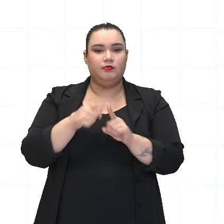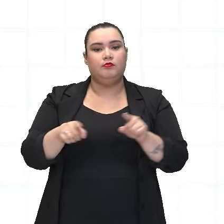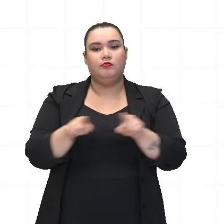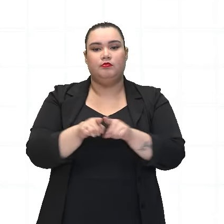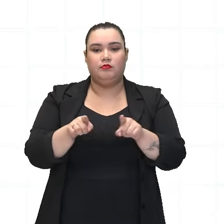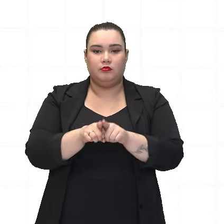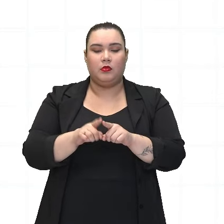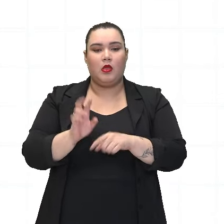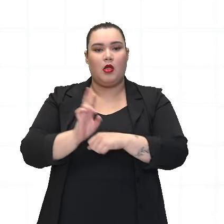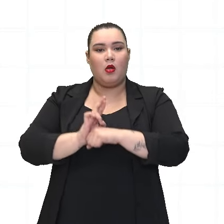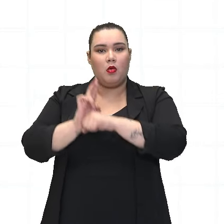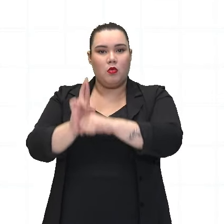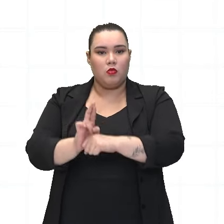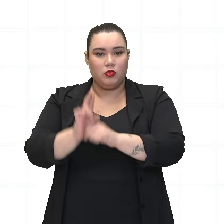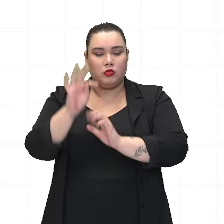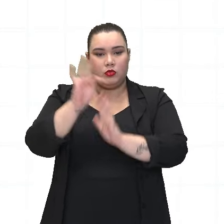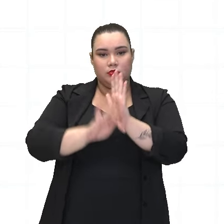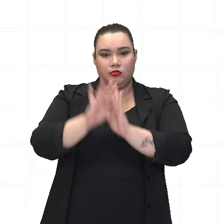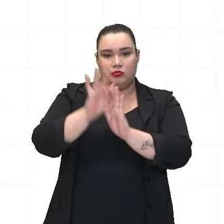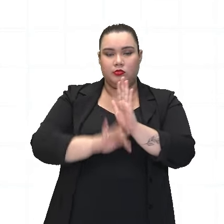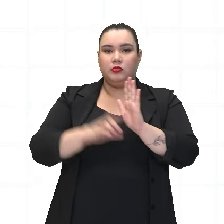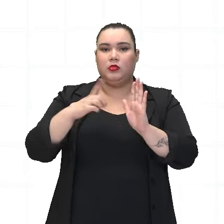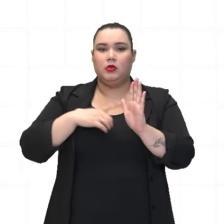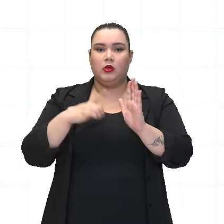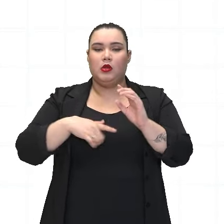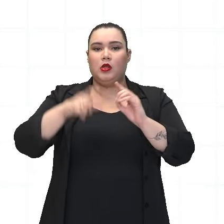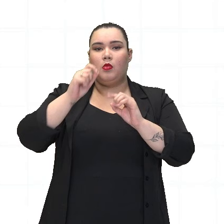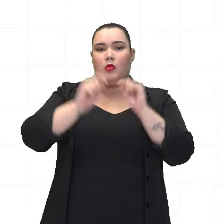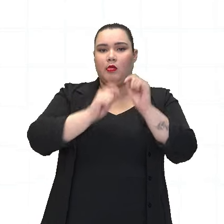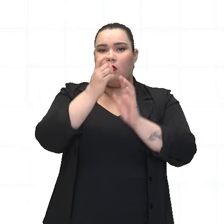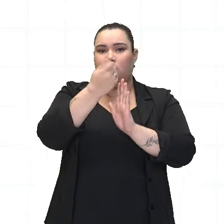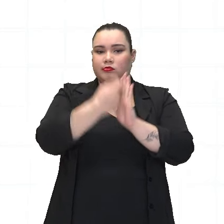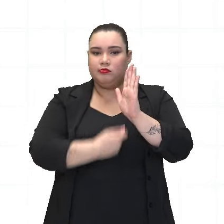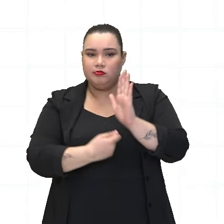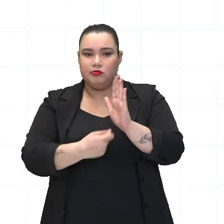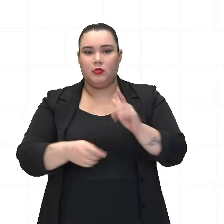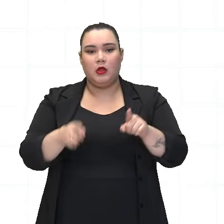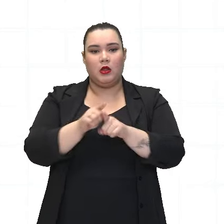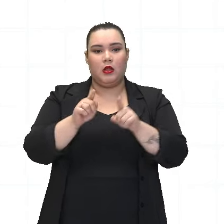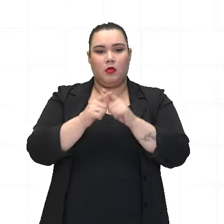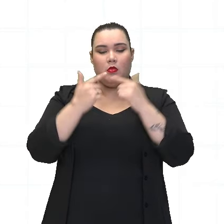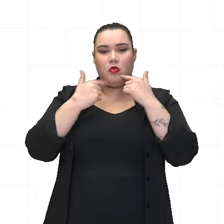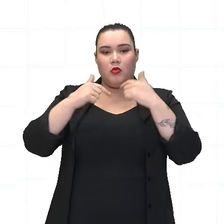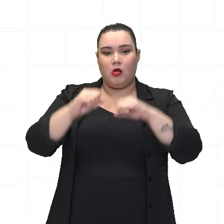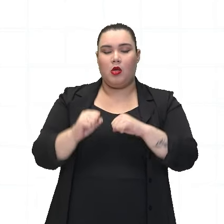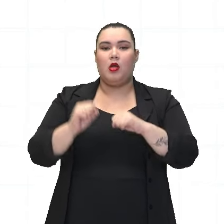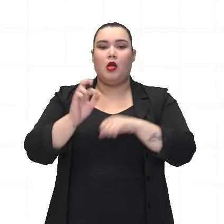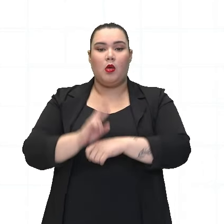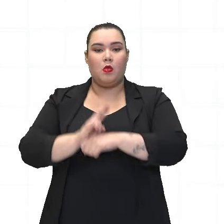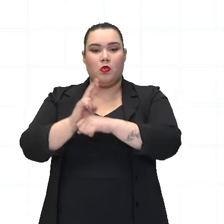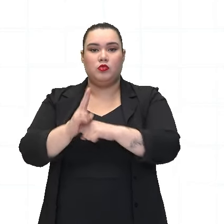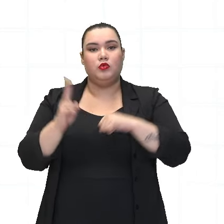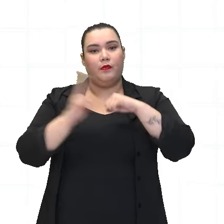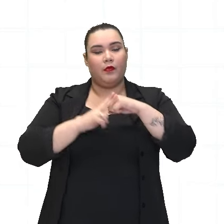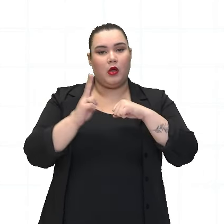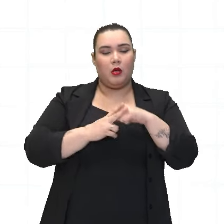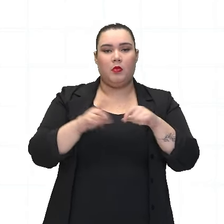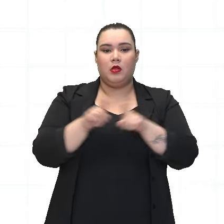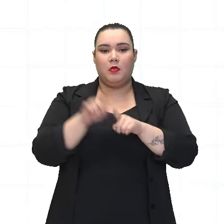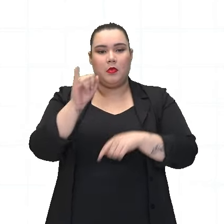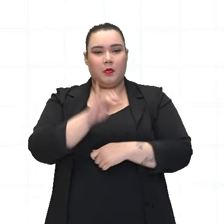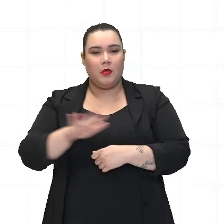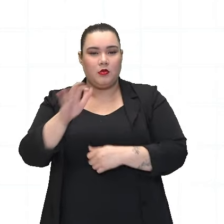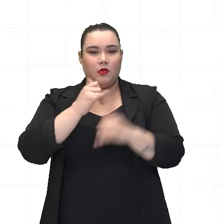finalidade, elementos constitutivos, recursos textuais e discursivos, marcas linguísticas, recursos verbais e não verbais,